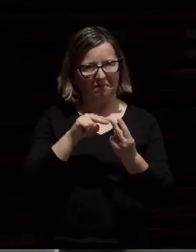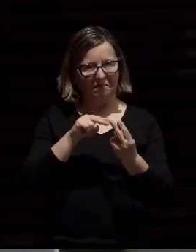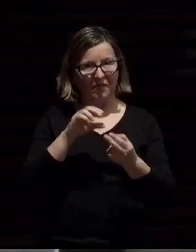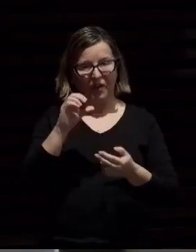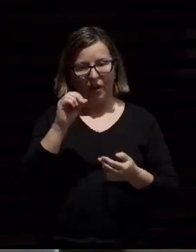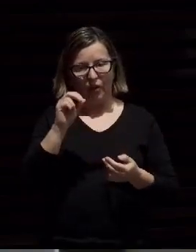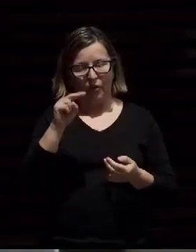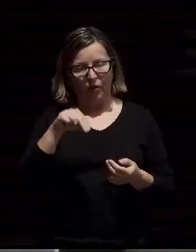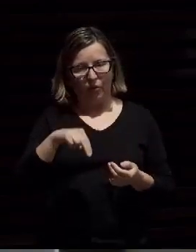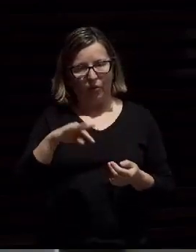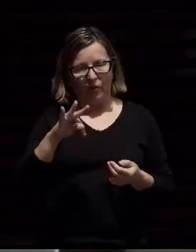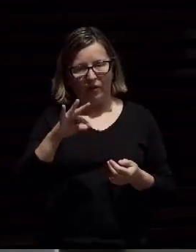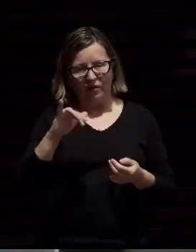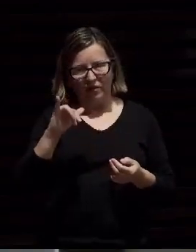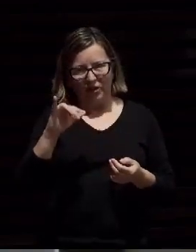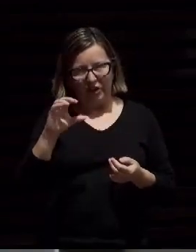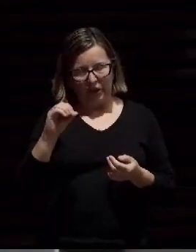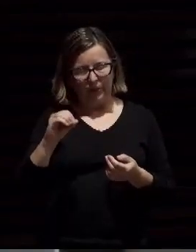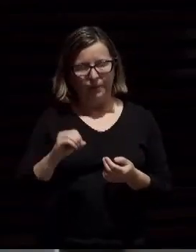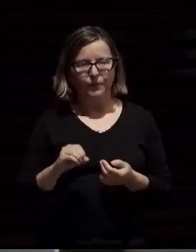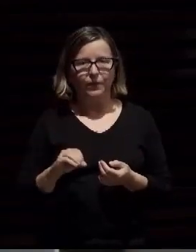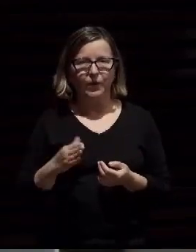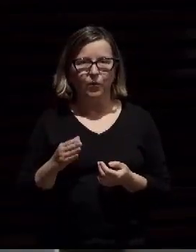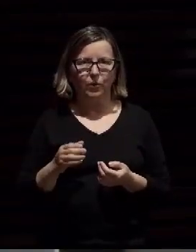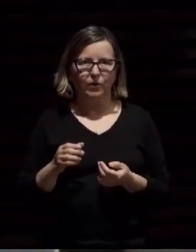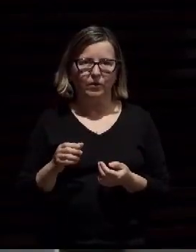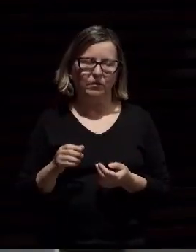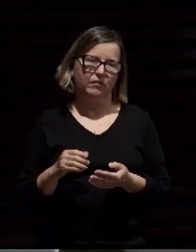é quando o termo coincide com o ser.